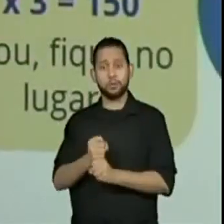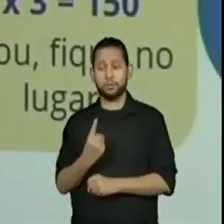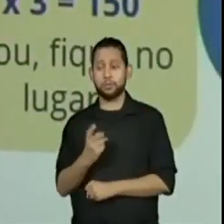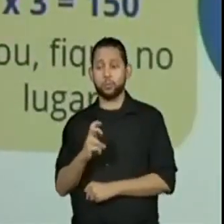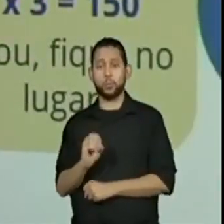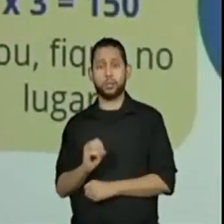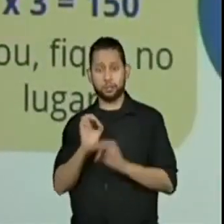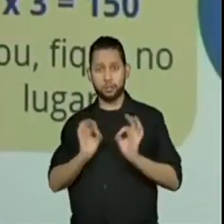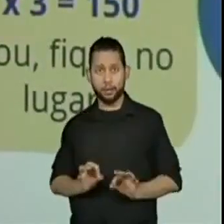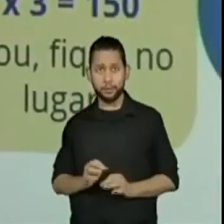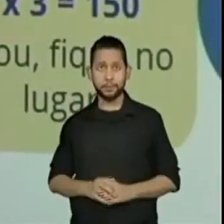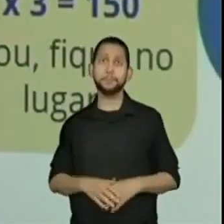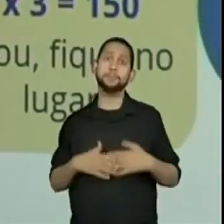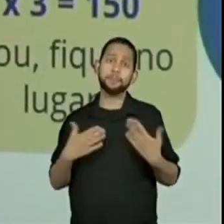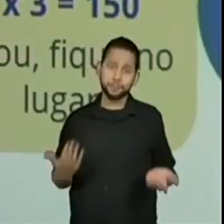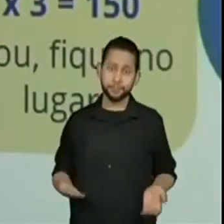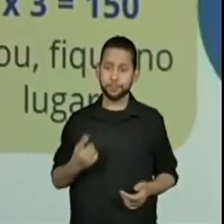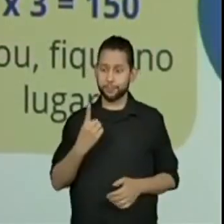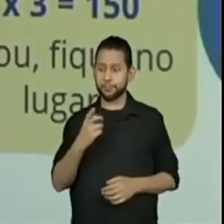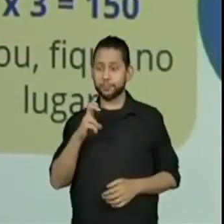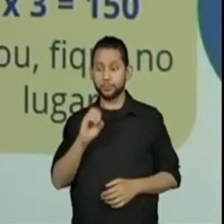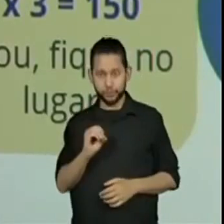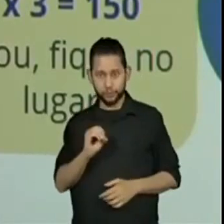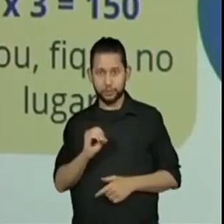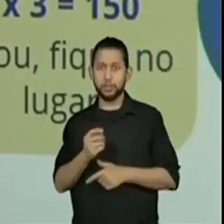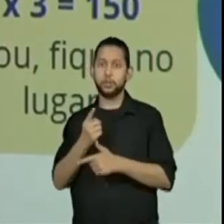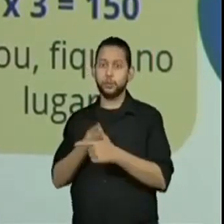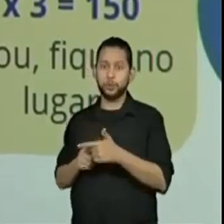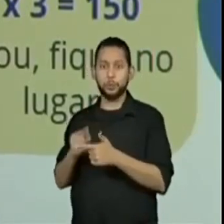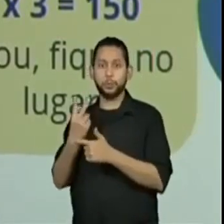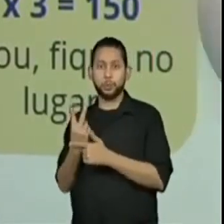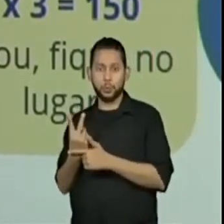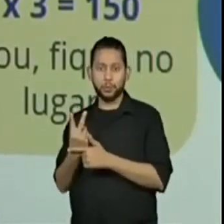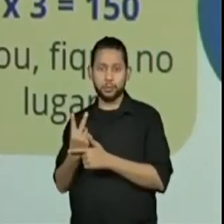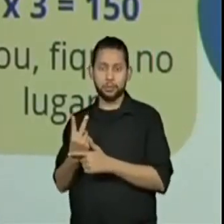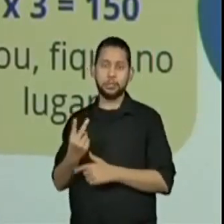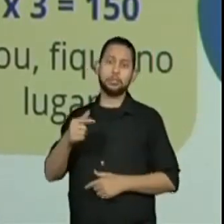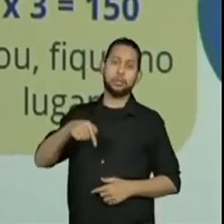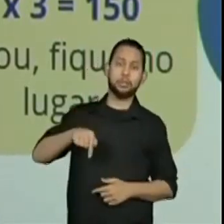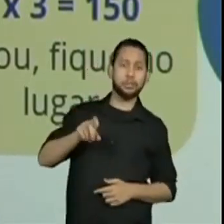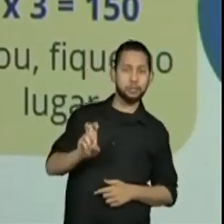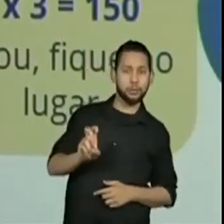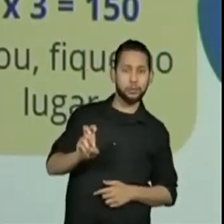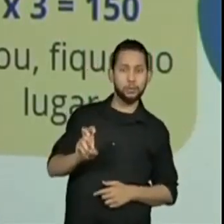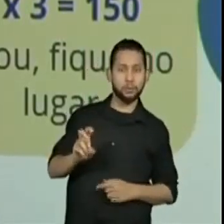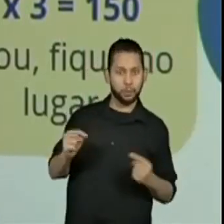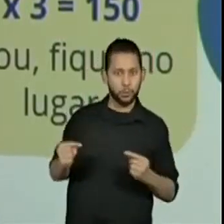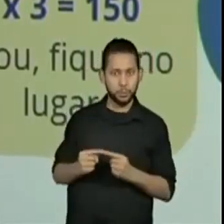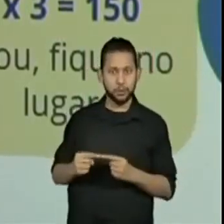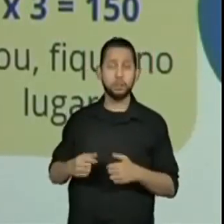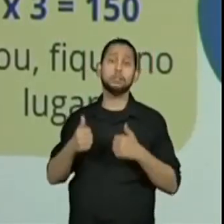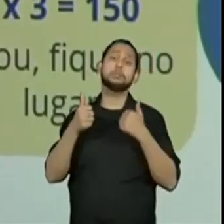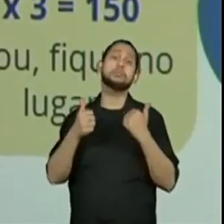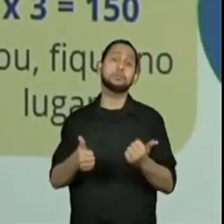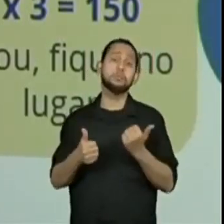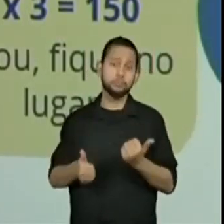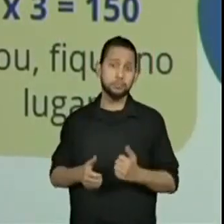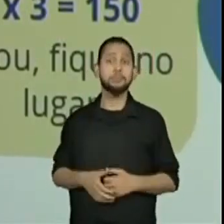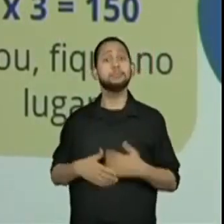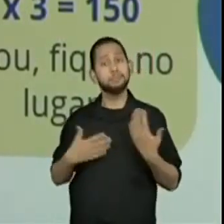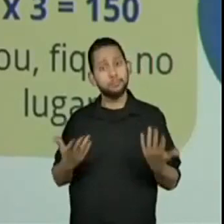É isso? E se eu pegar o 150 e dividir por 2... Eu vou ter 75. O inverso, né? Tudo